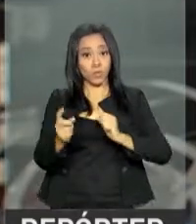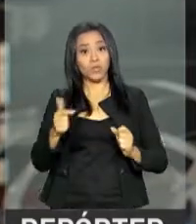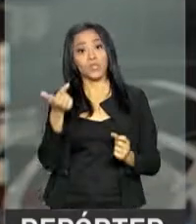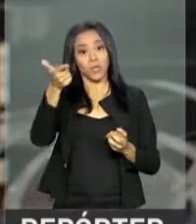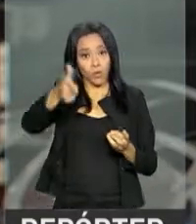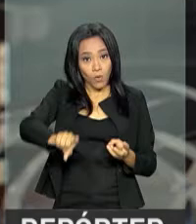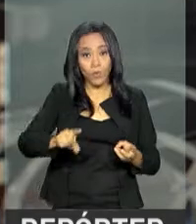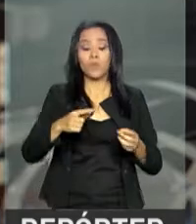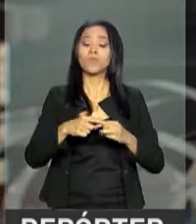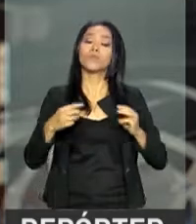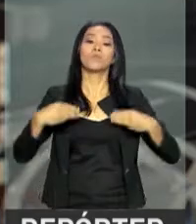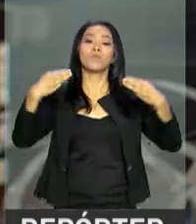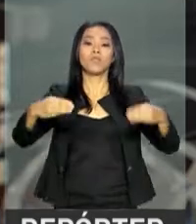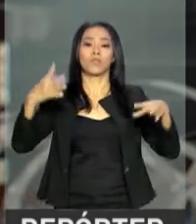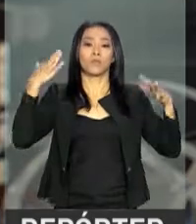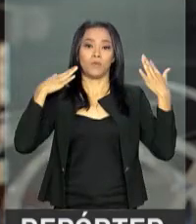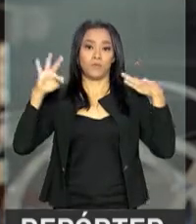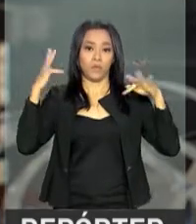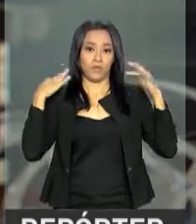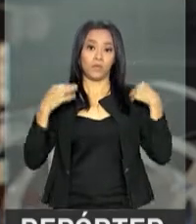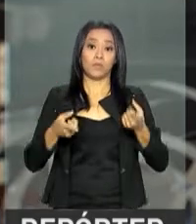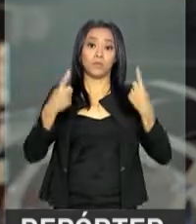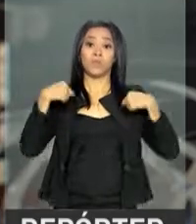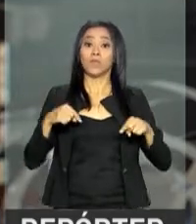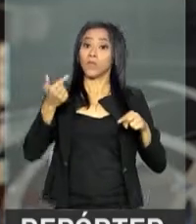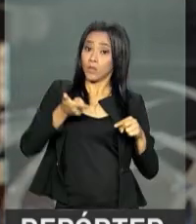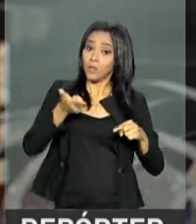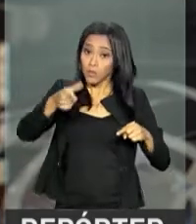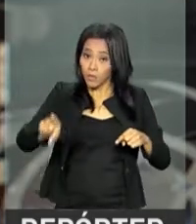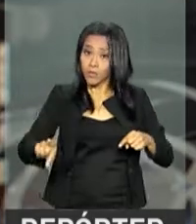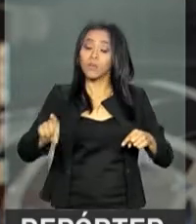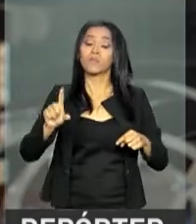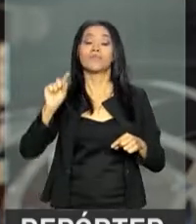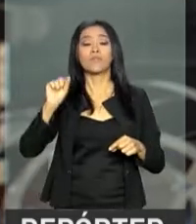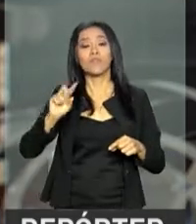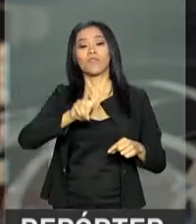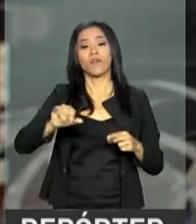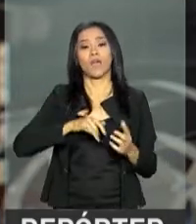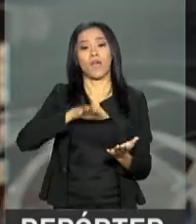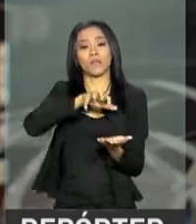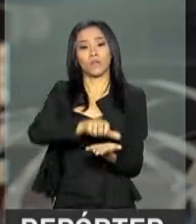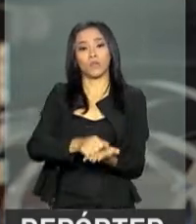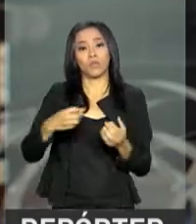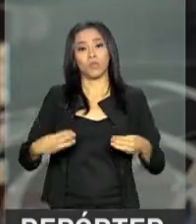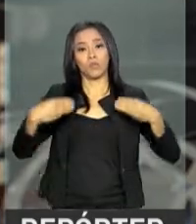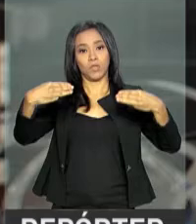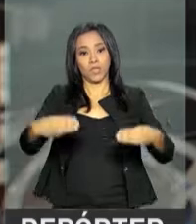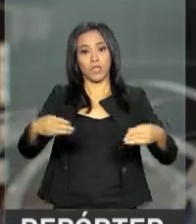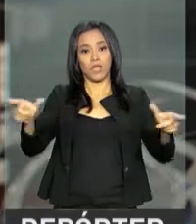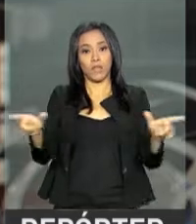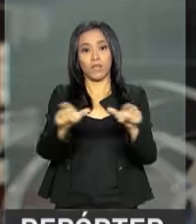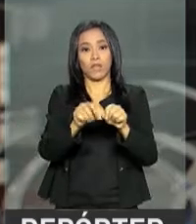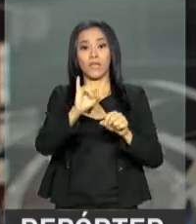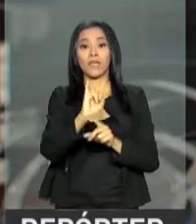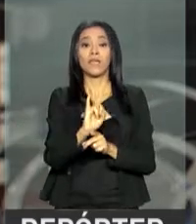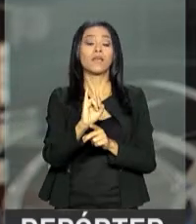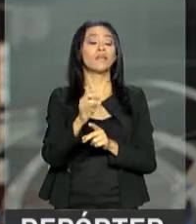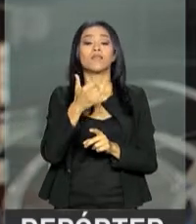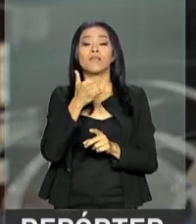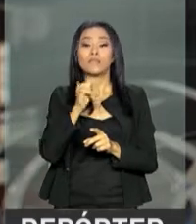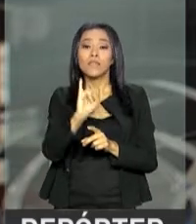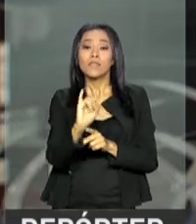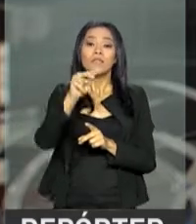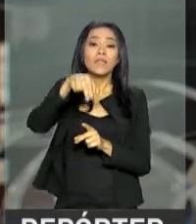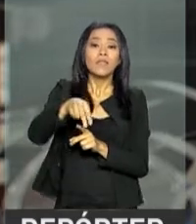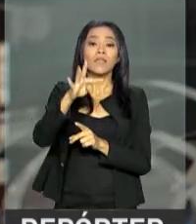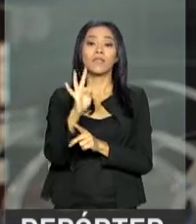o Ministério do Turismo e Antônio de Pádua de Deus, que vai assumir o Ministério da Integração Nacional. Além